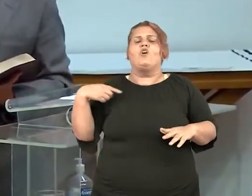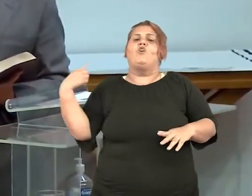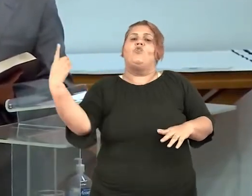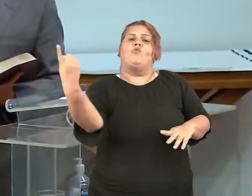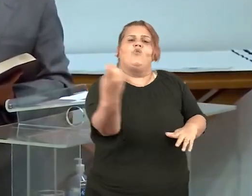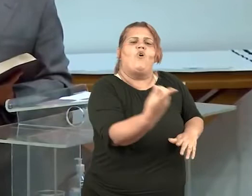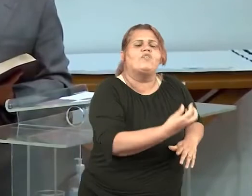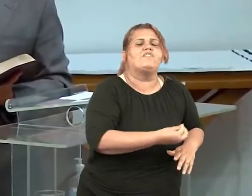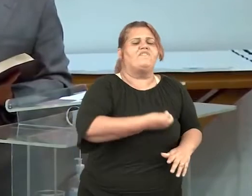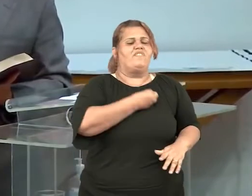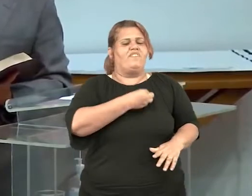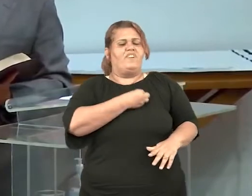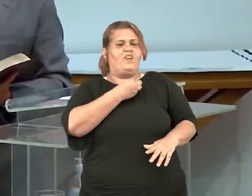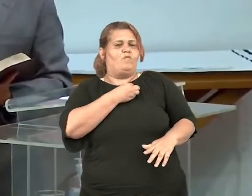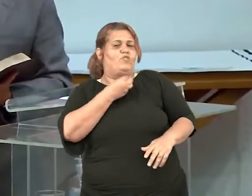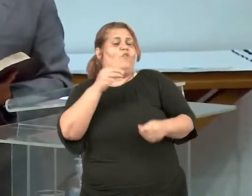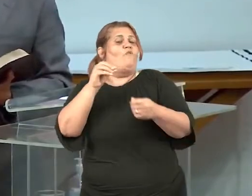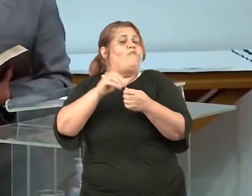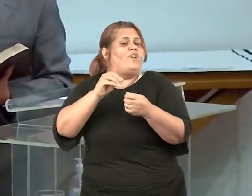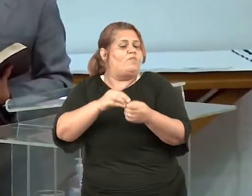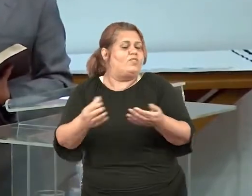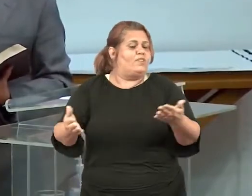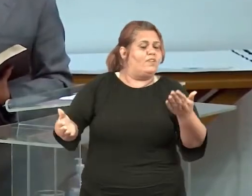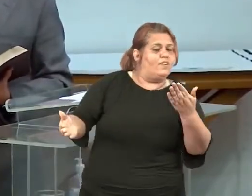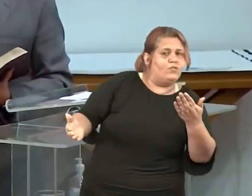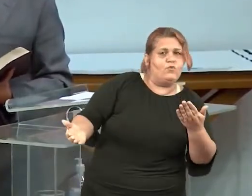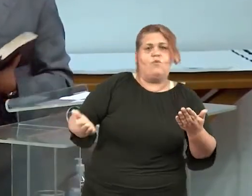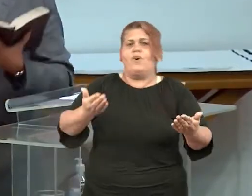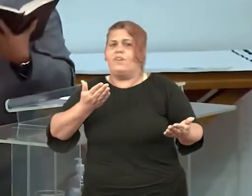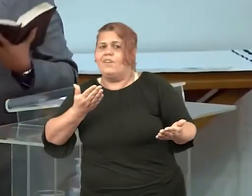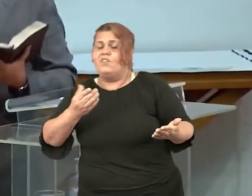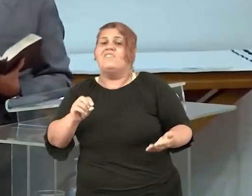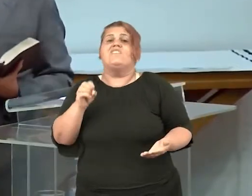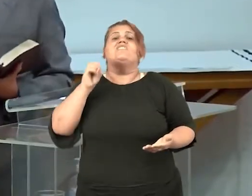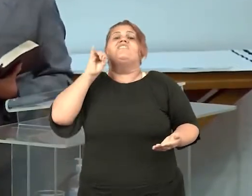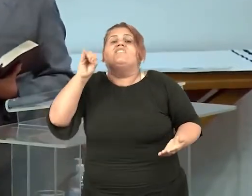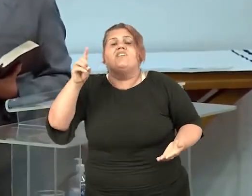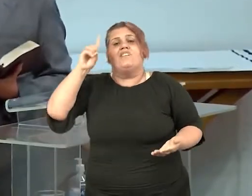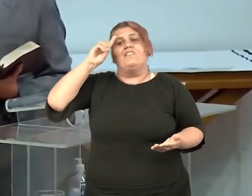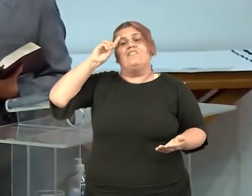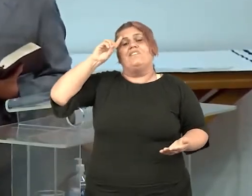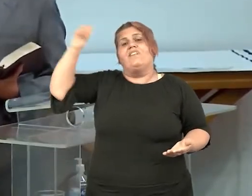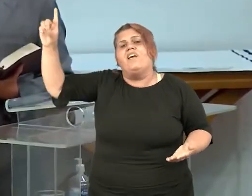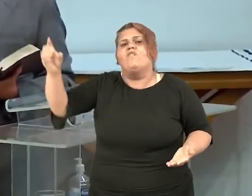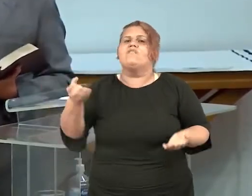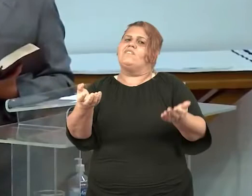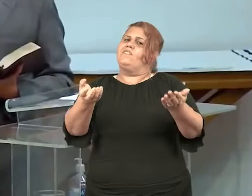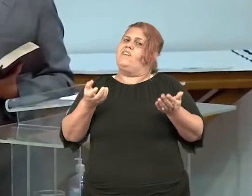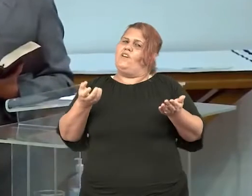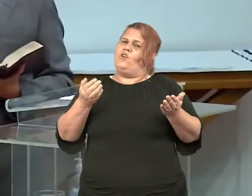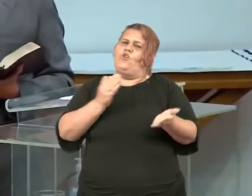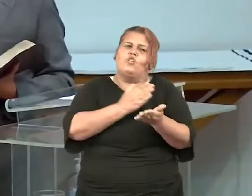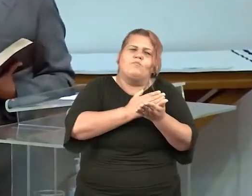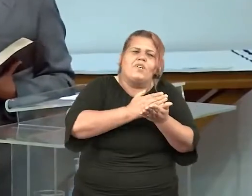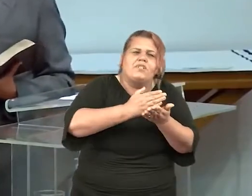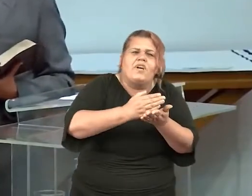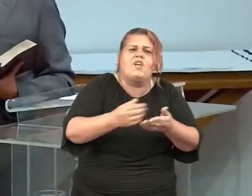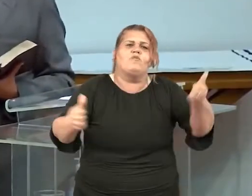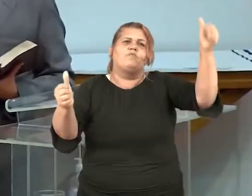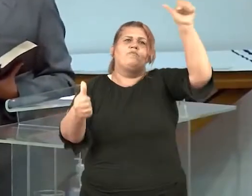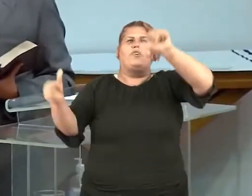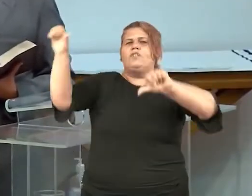também faremos isto ou aquilo. Se Deus quiser, nós passaremos por essa